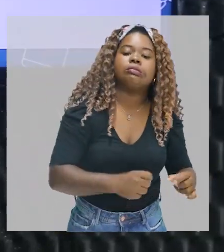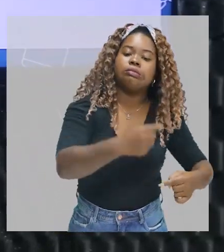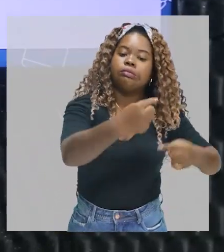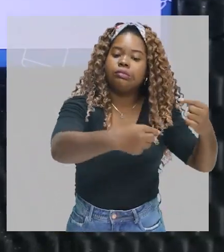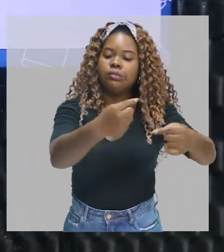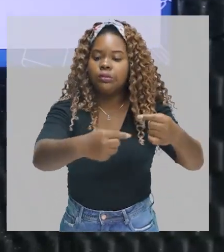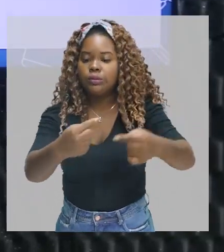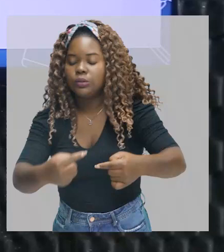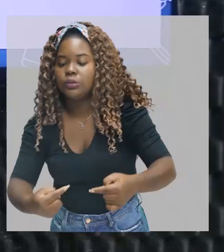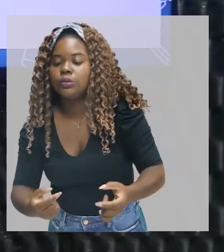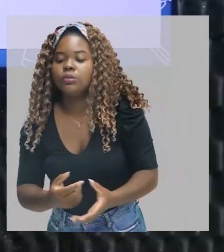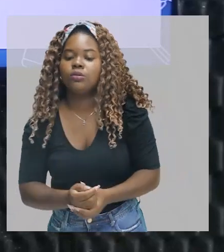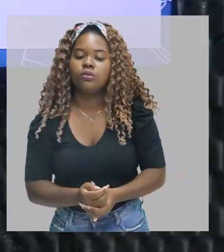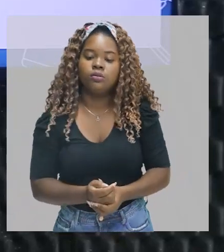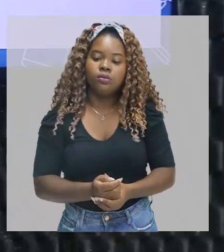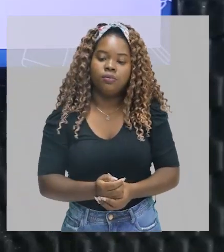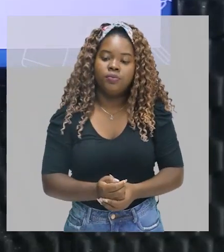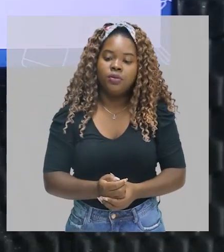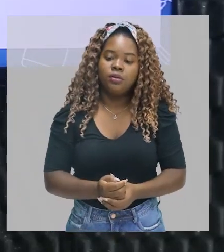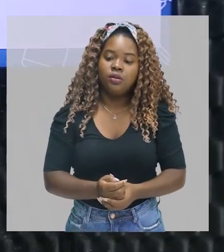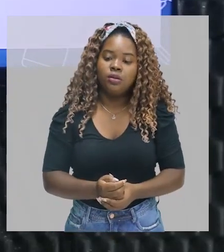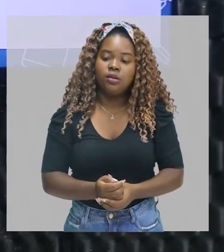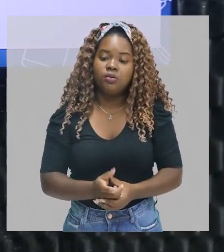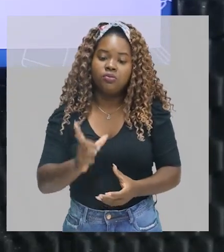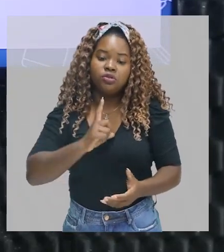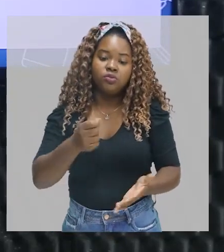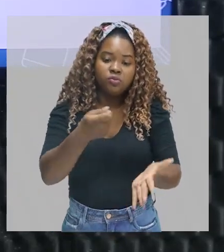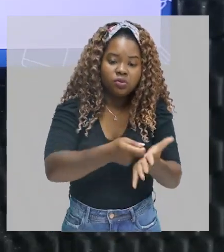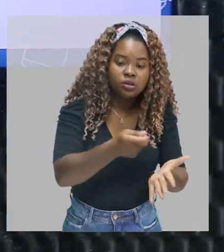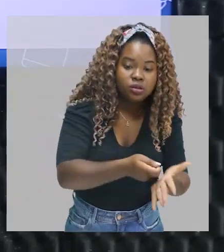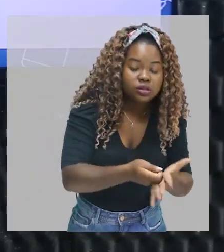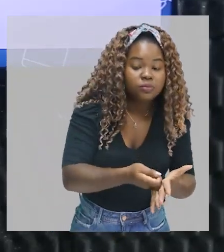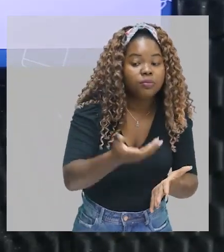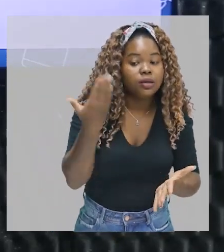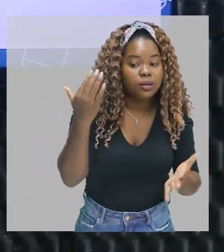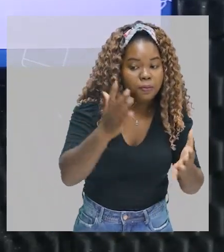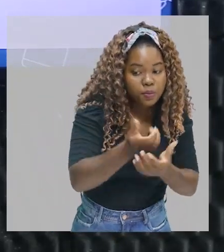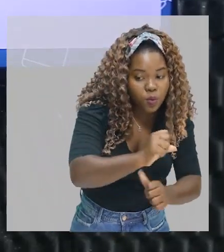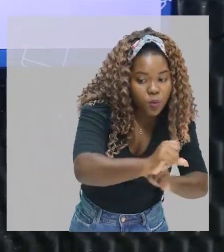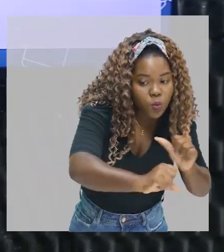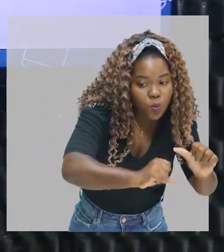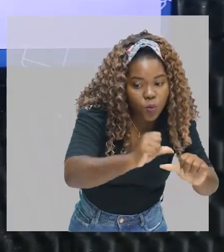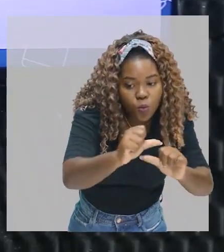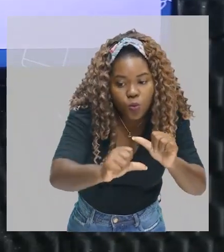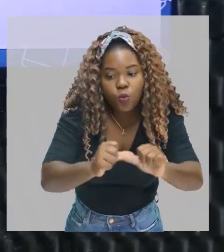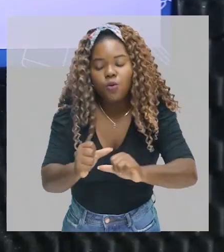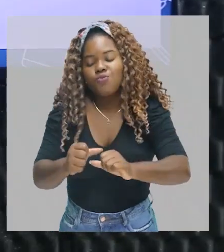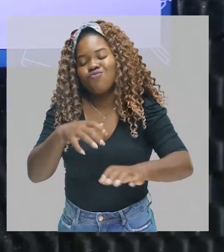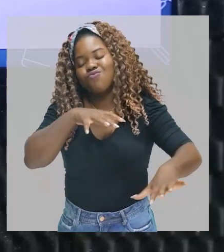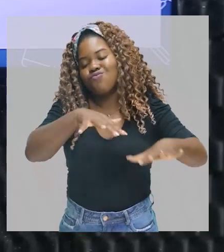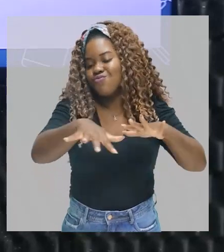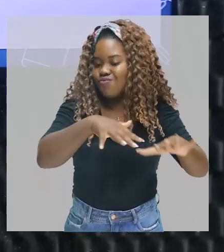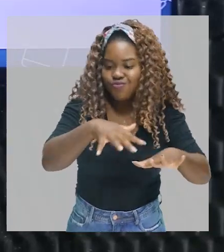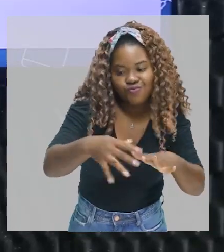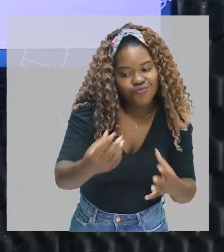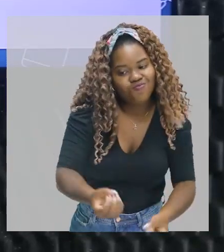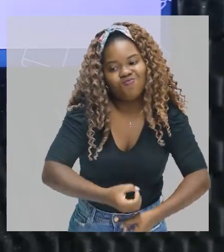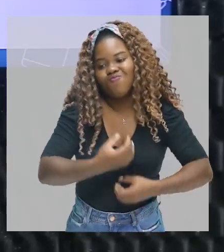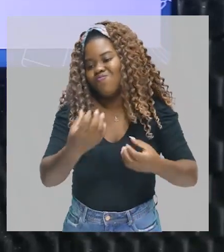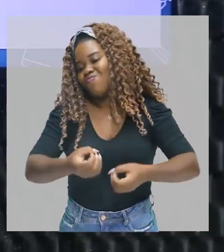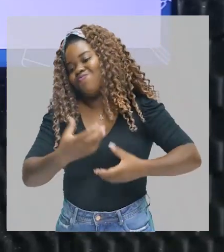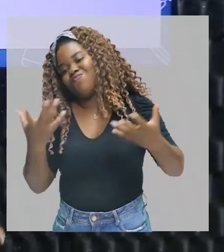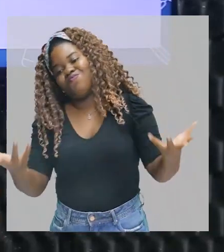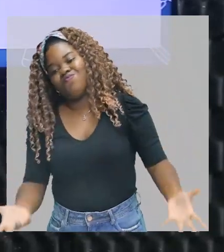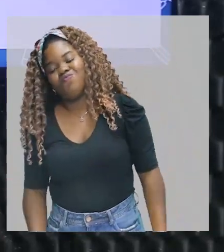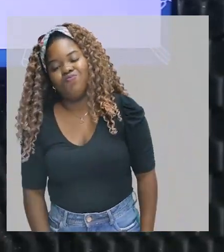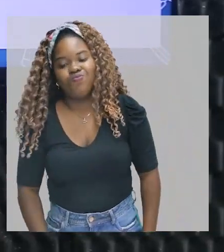governamentais. No caso aqui, a gente sai do antigo regime, tá bom? Então, é um movimento bem expressivo. Eu não